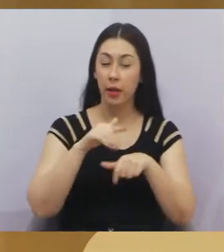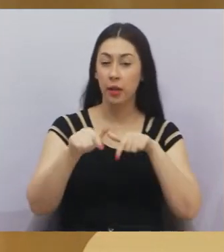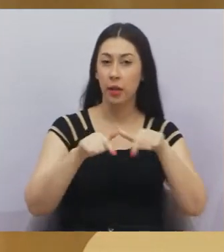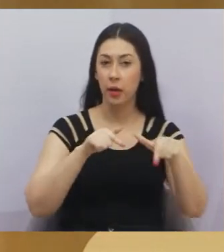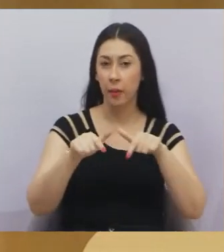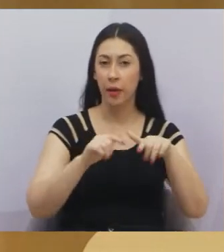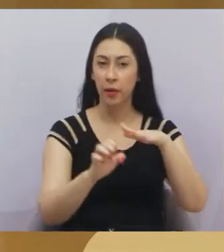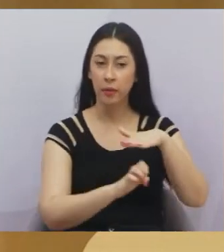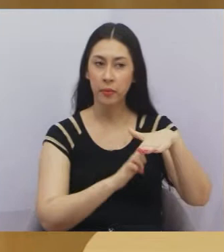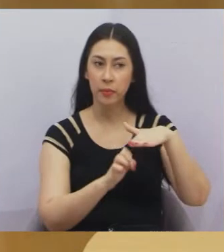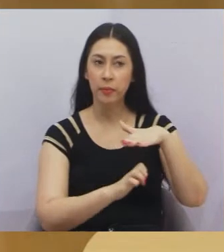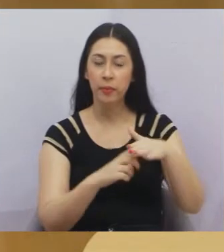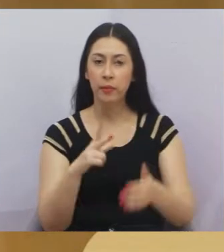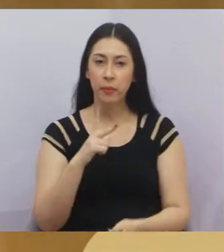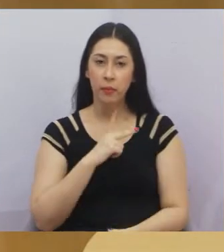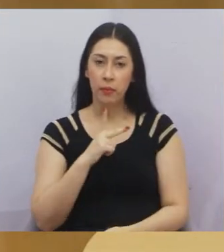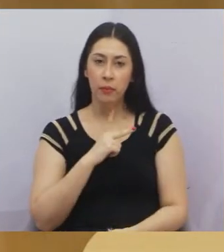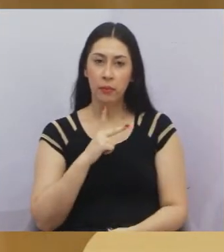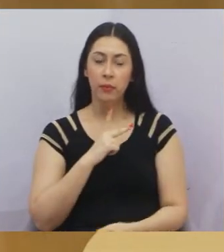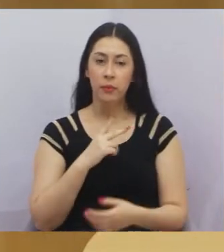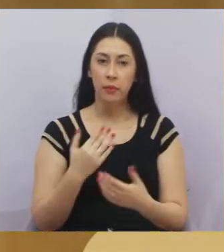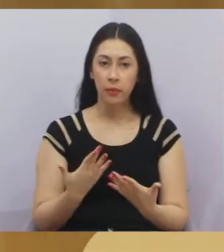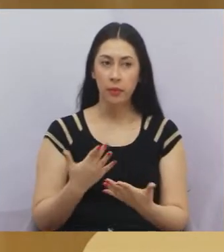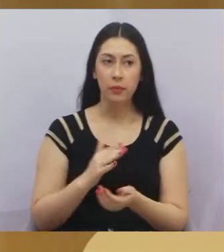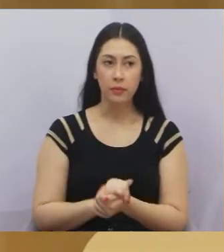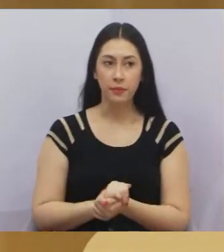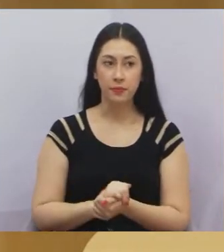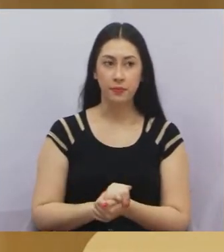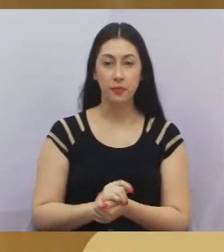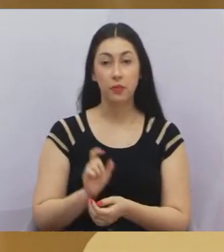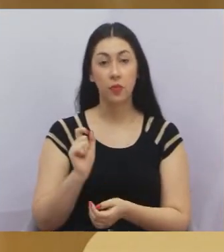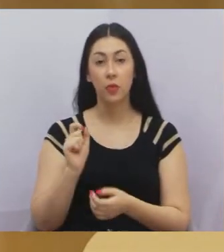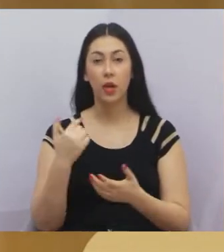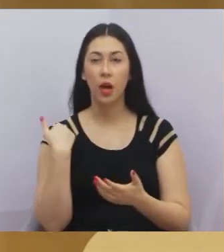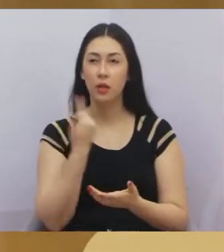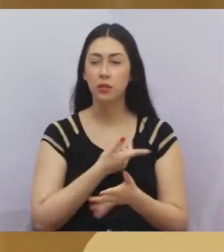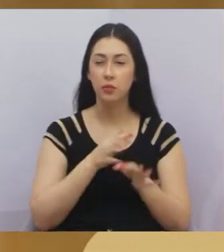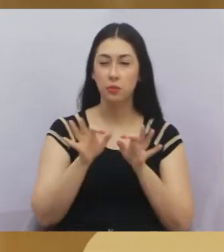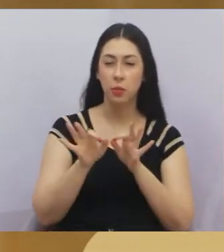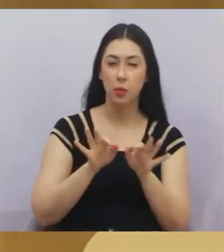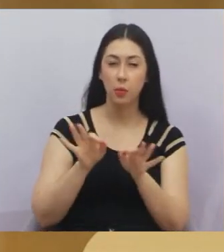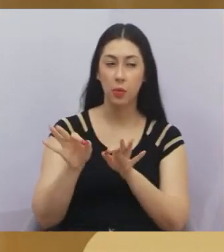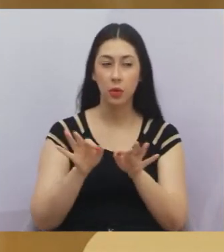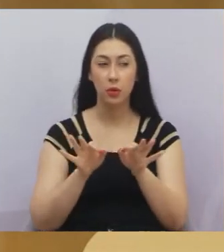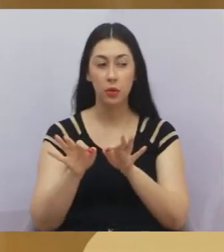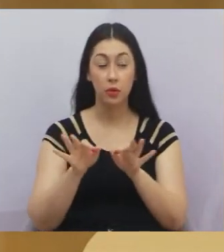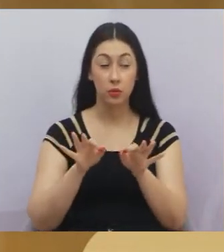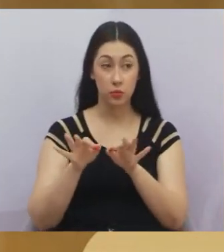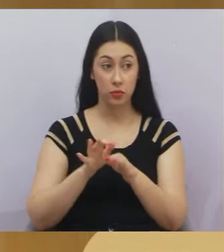privado do que a gente está aí estimulando